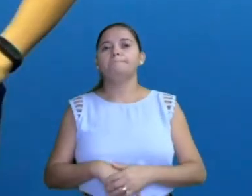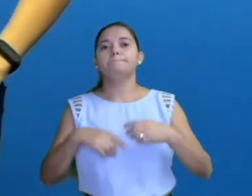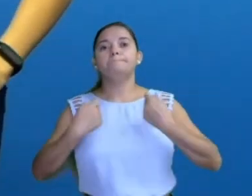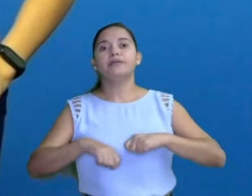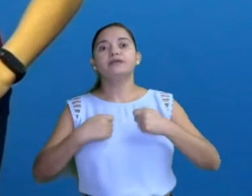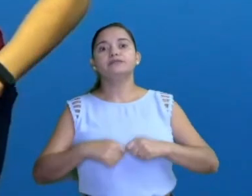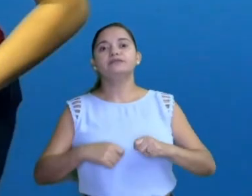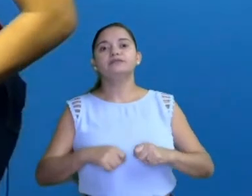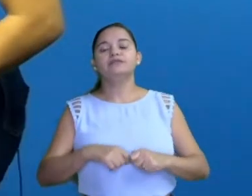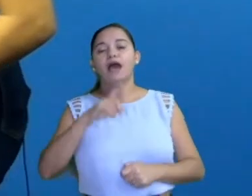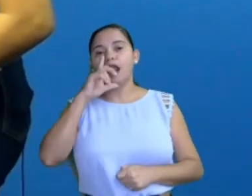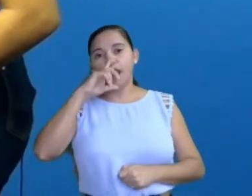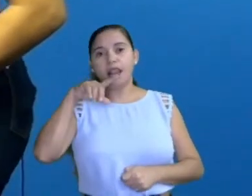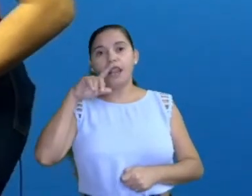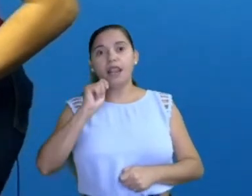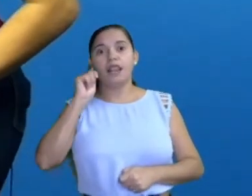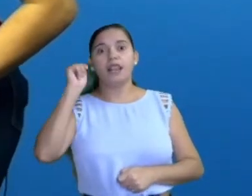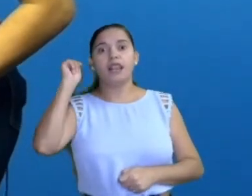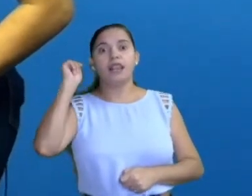lixo aonde?